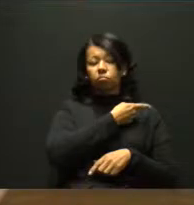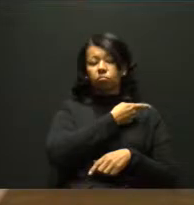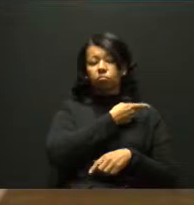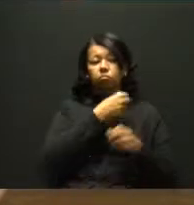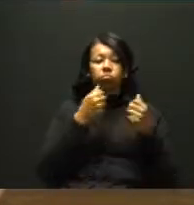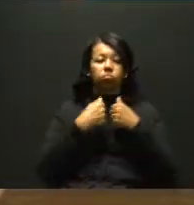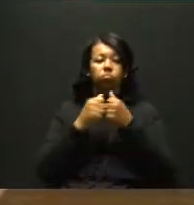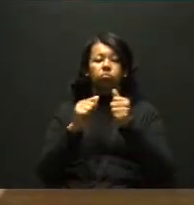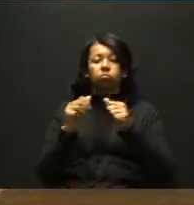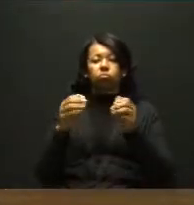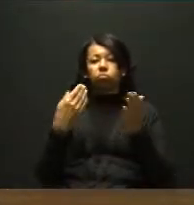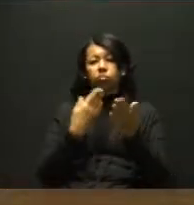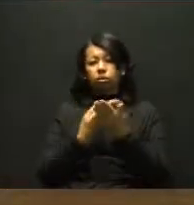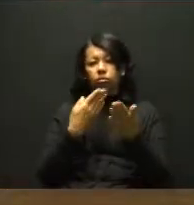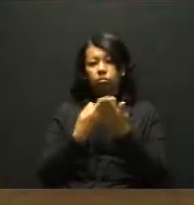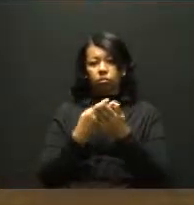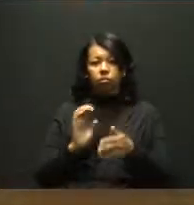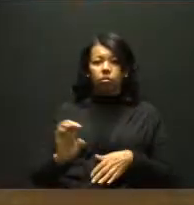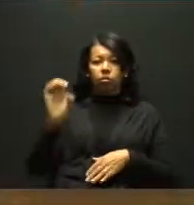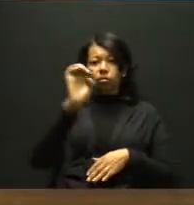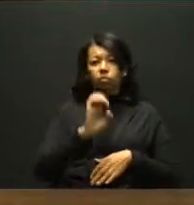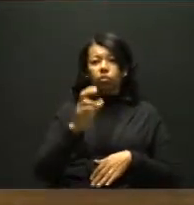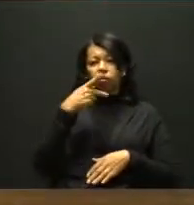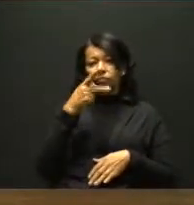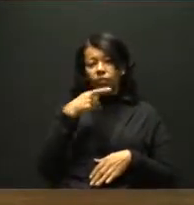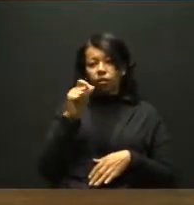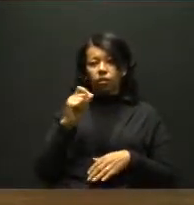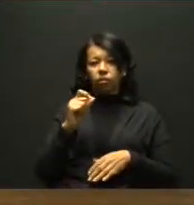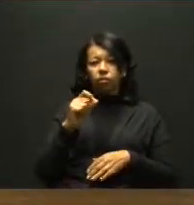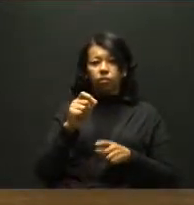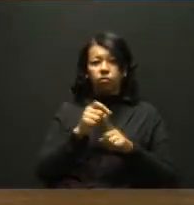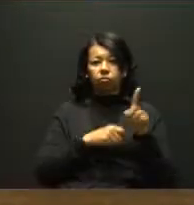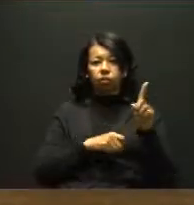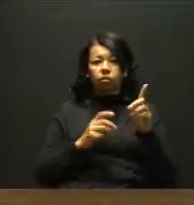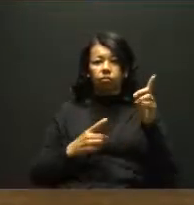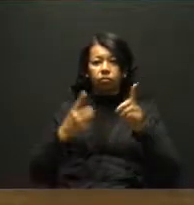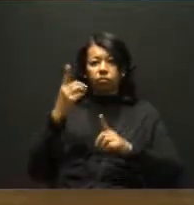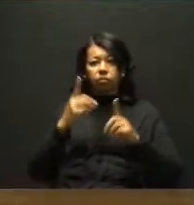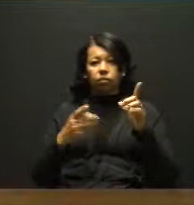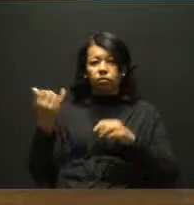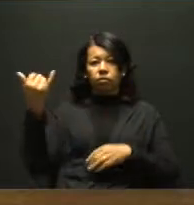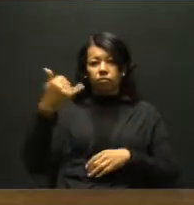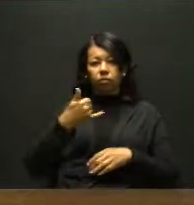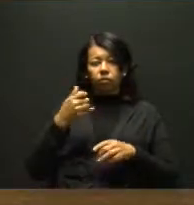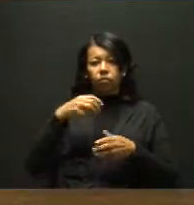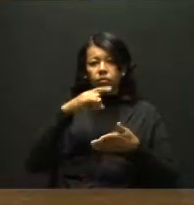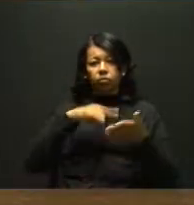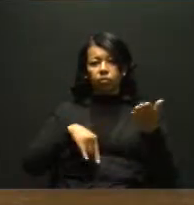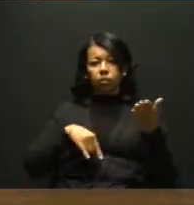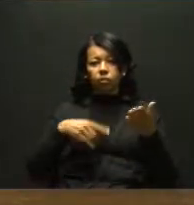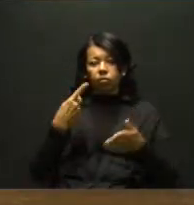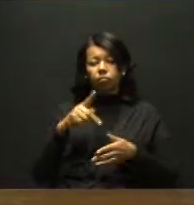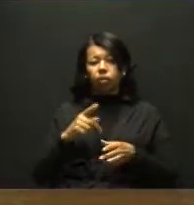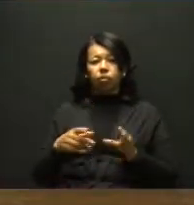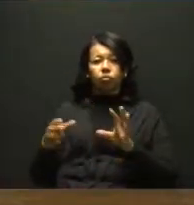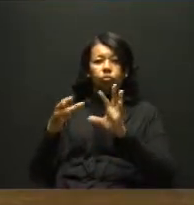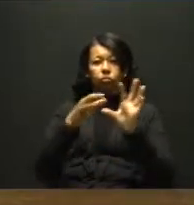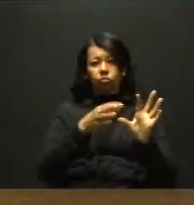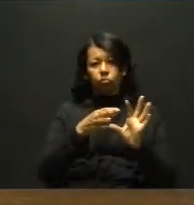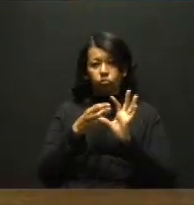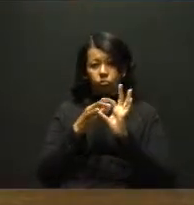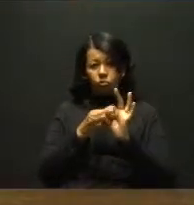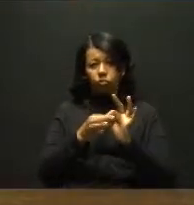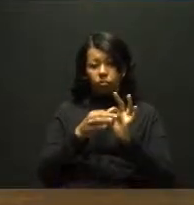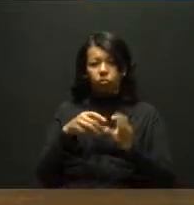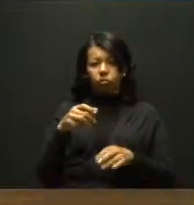ae da rede estadual ele fala que em fevereiro ele enviou a documentação para celebrar um convênio ou seja